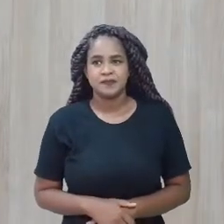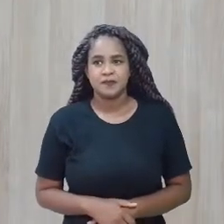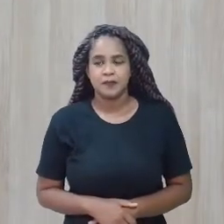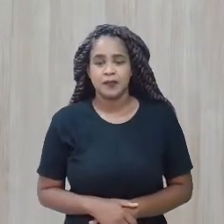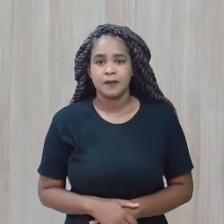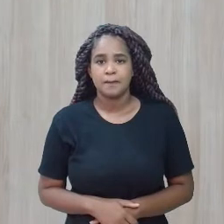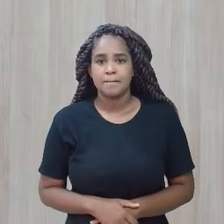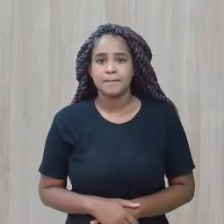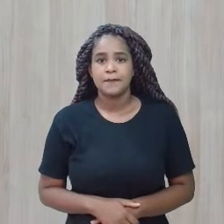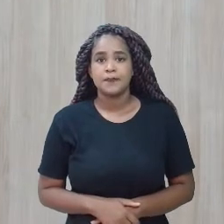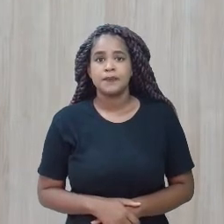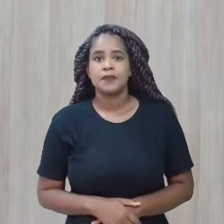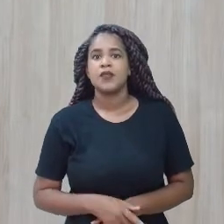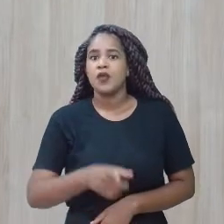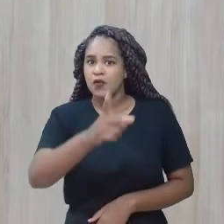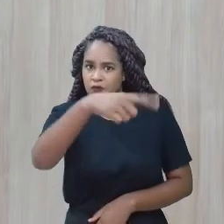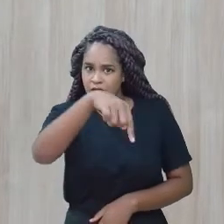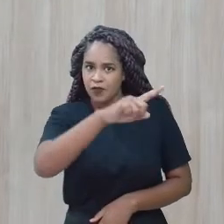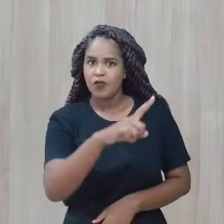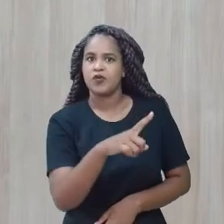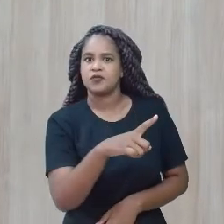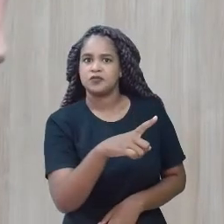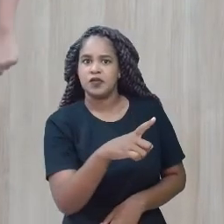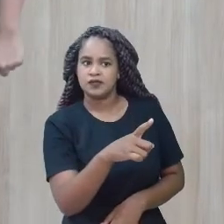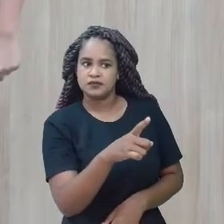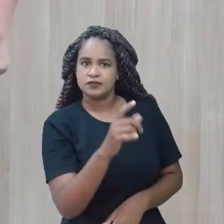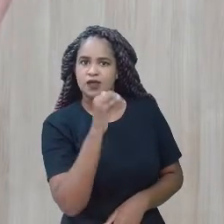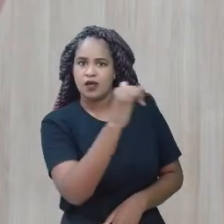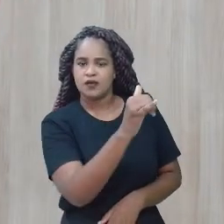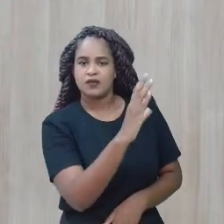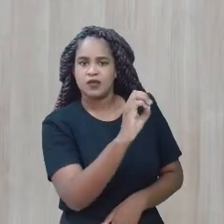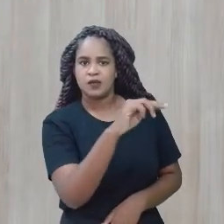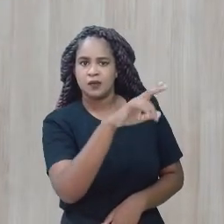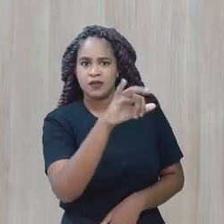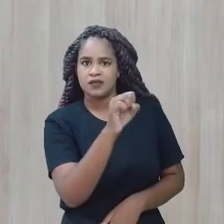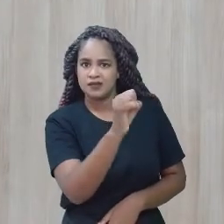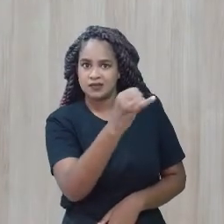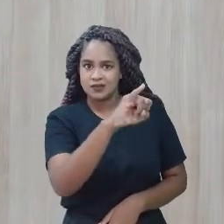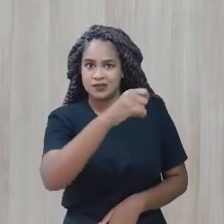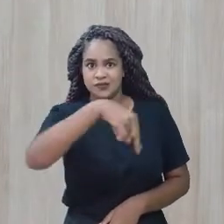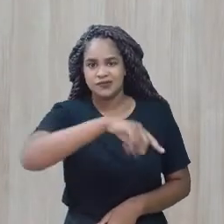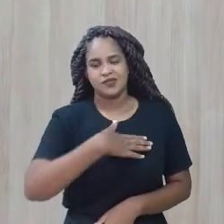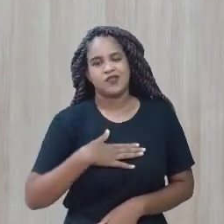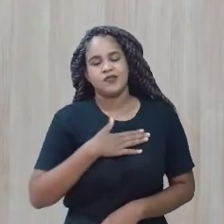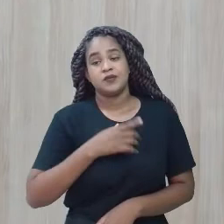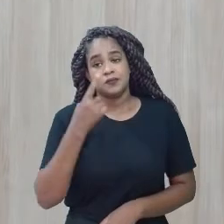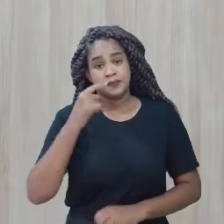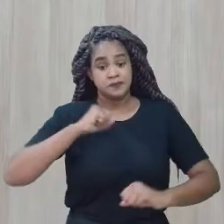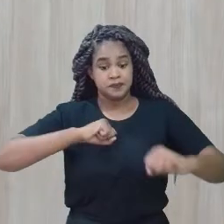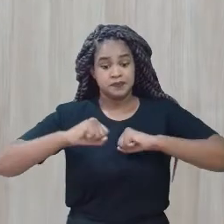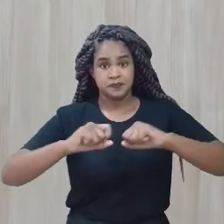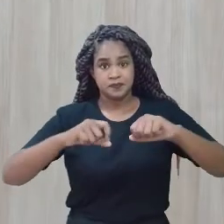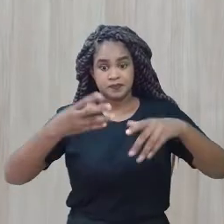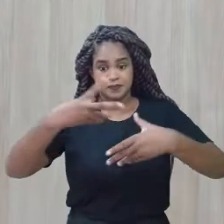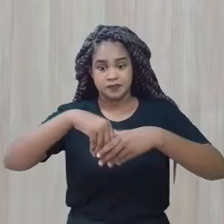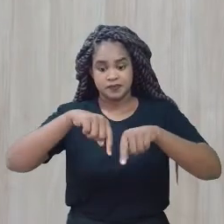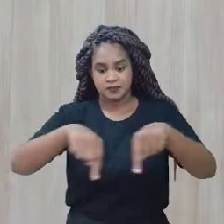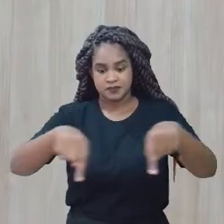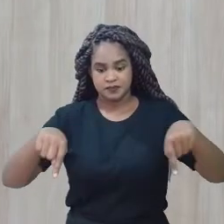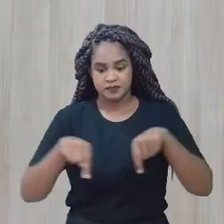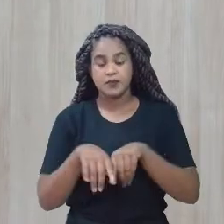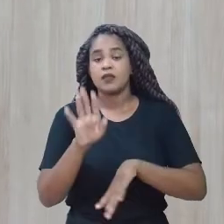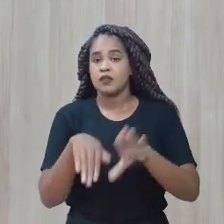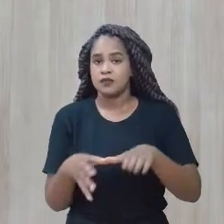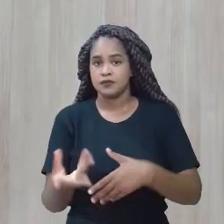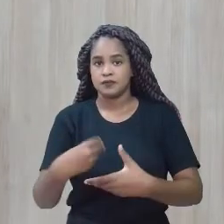Contem aí para a professora Camila se vocês gostam também, tá bom? Então, o debate em sala. Muitas vezes estamos na